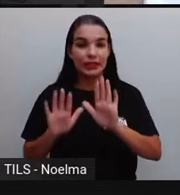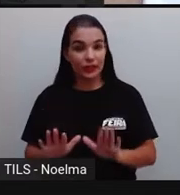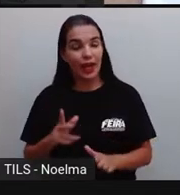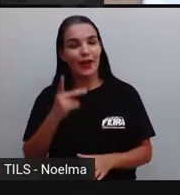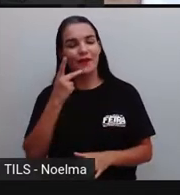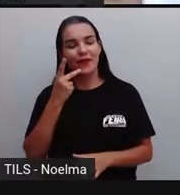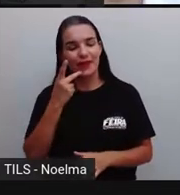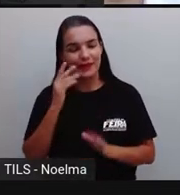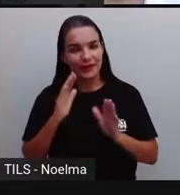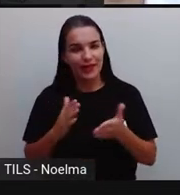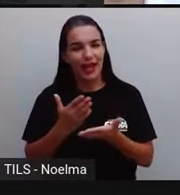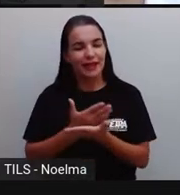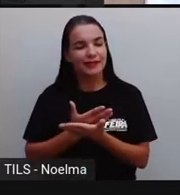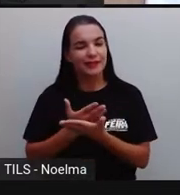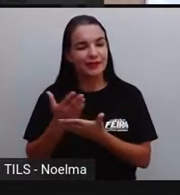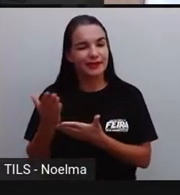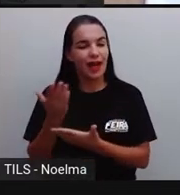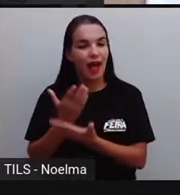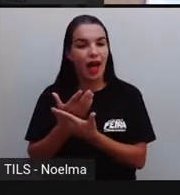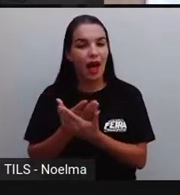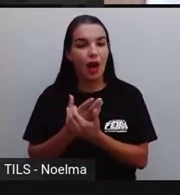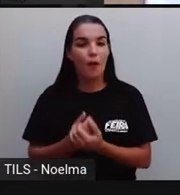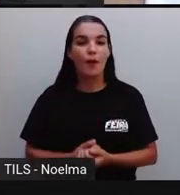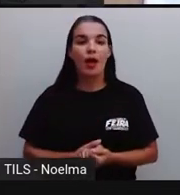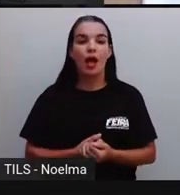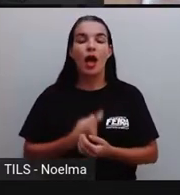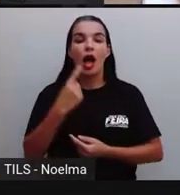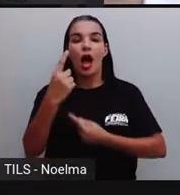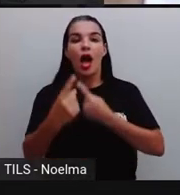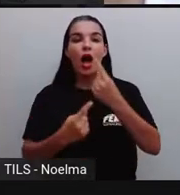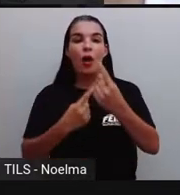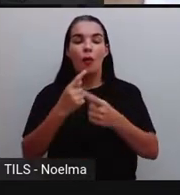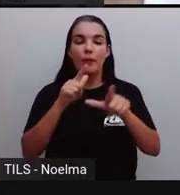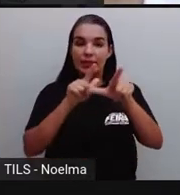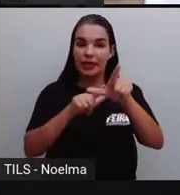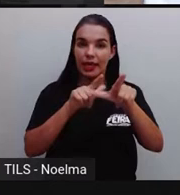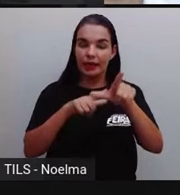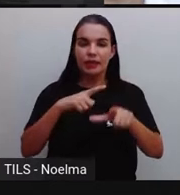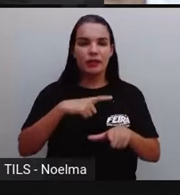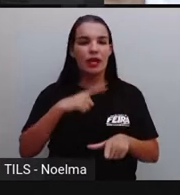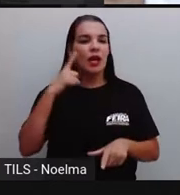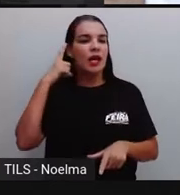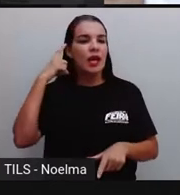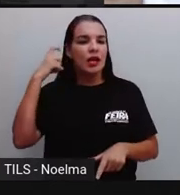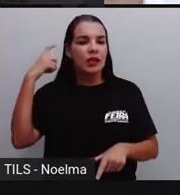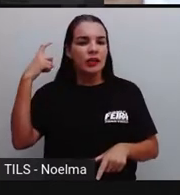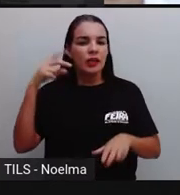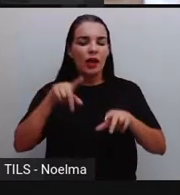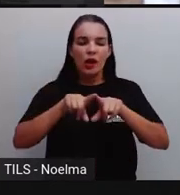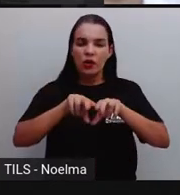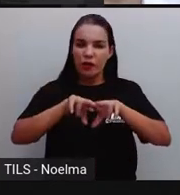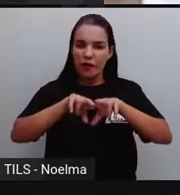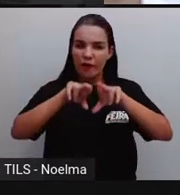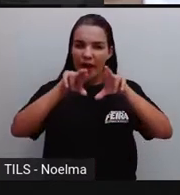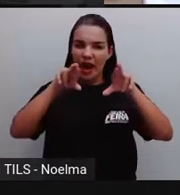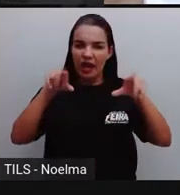né? Como a Pró falou no início da aula, algumas letrinhas têm sons diferentes, então muitas vezes a